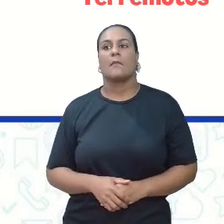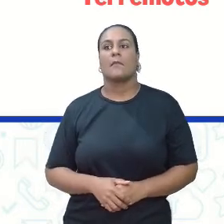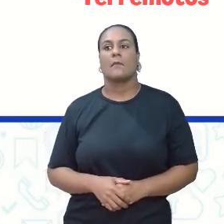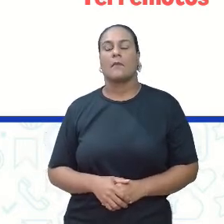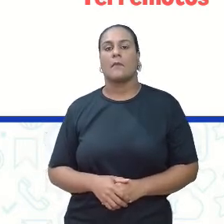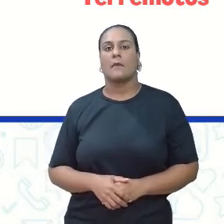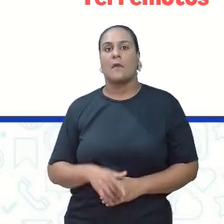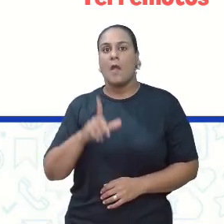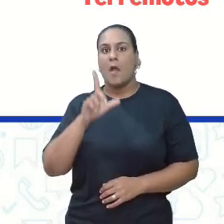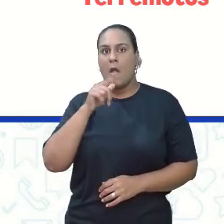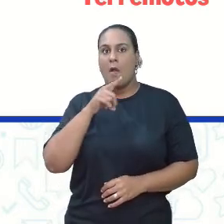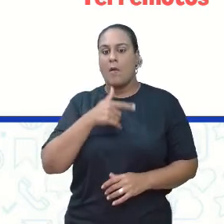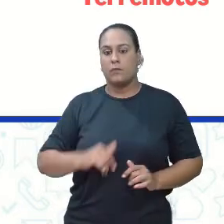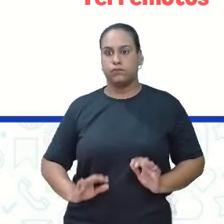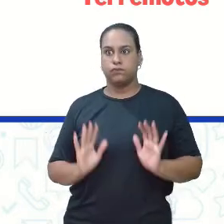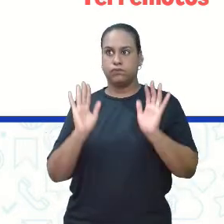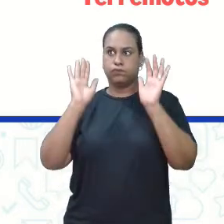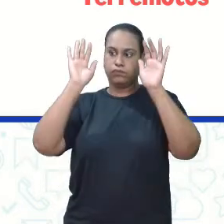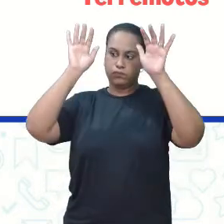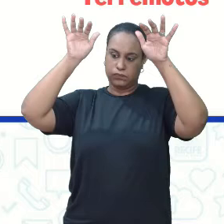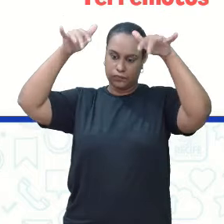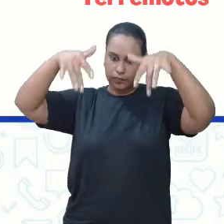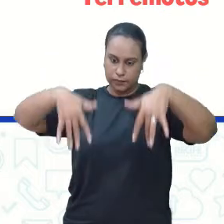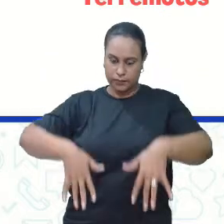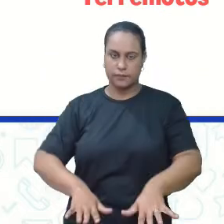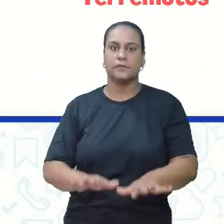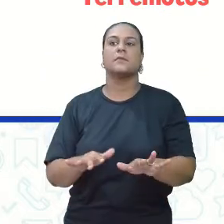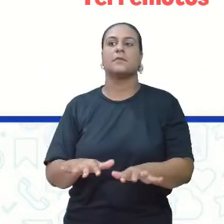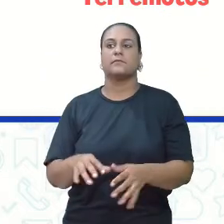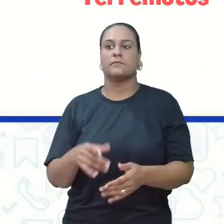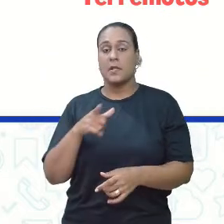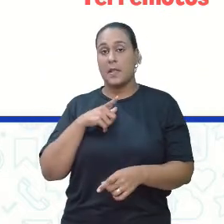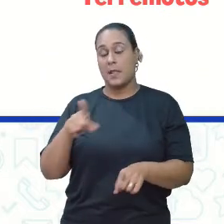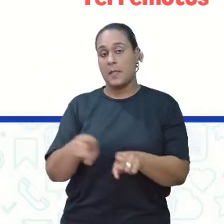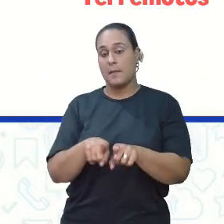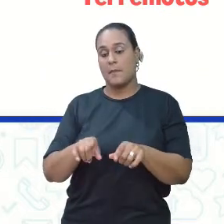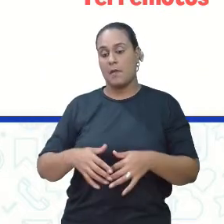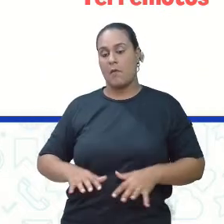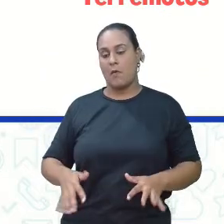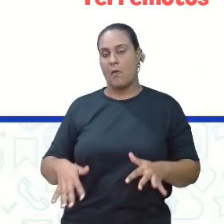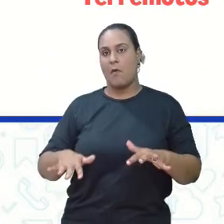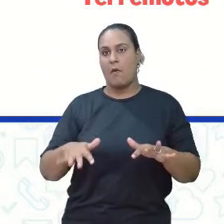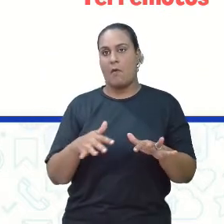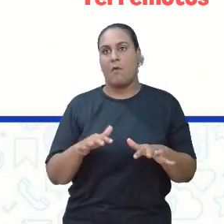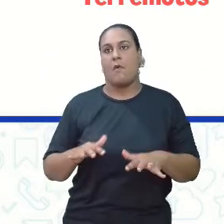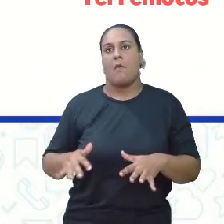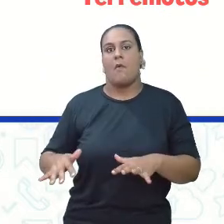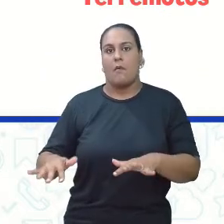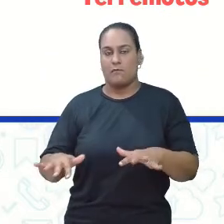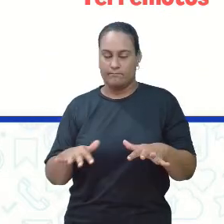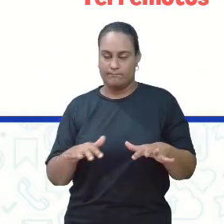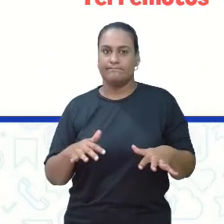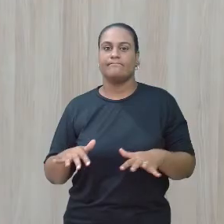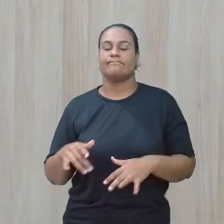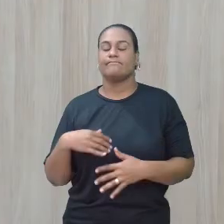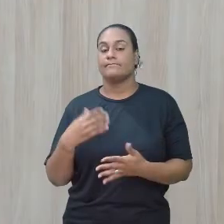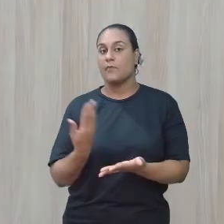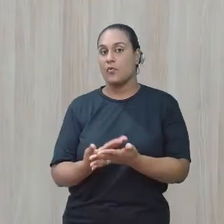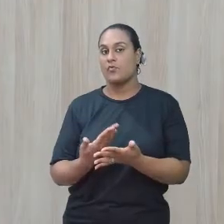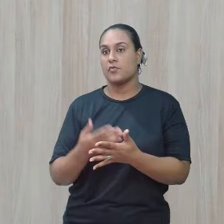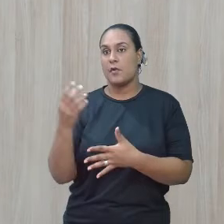são algumas classificações que a gente vai entender melhor cada um deles, que podem ocorrer e causar